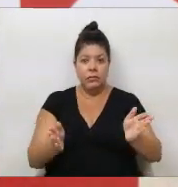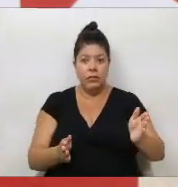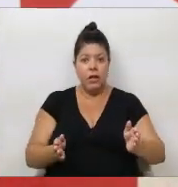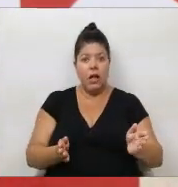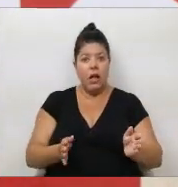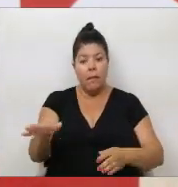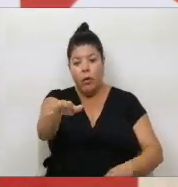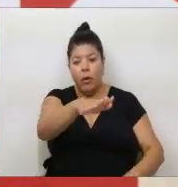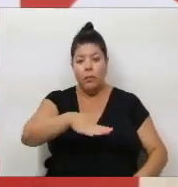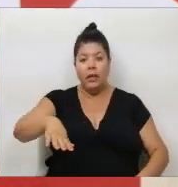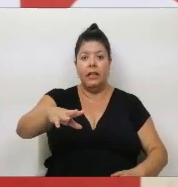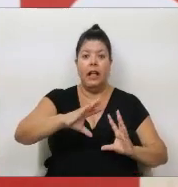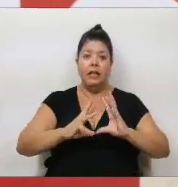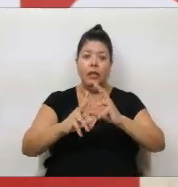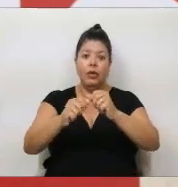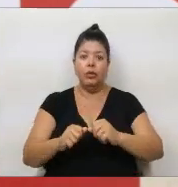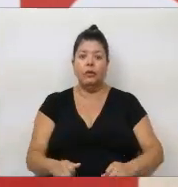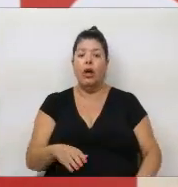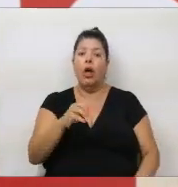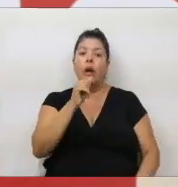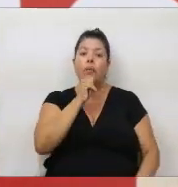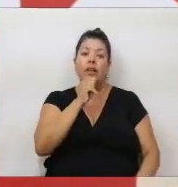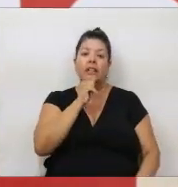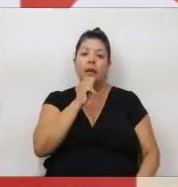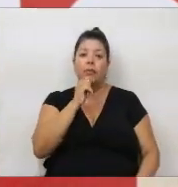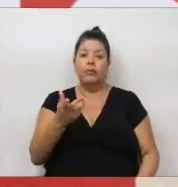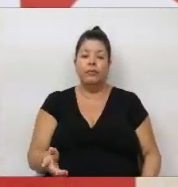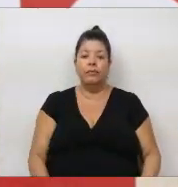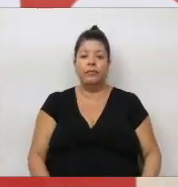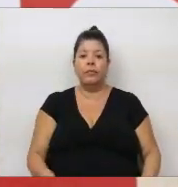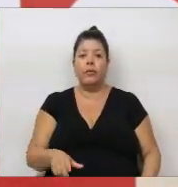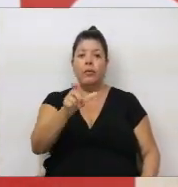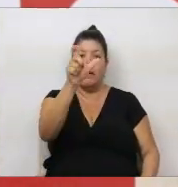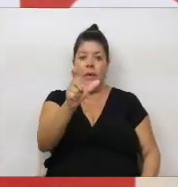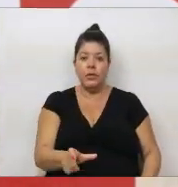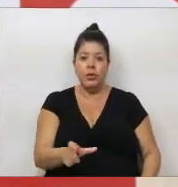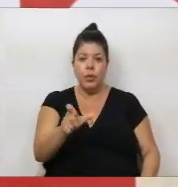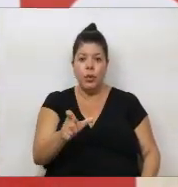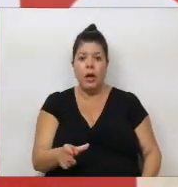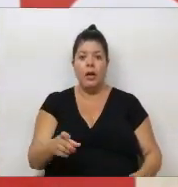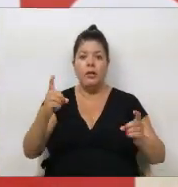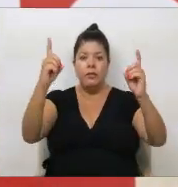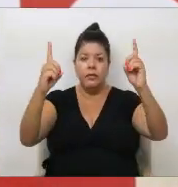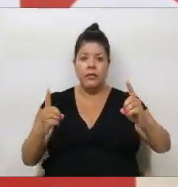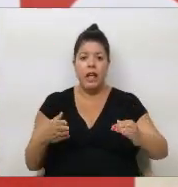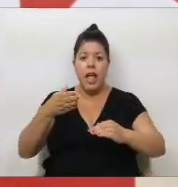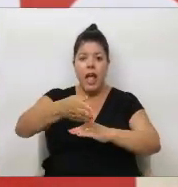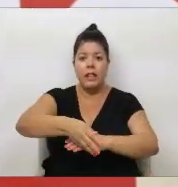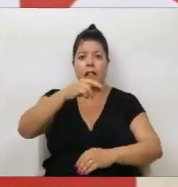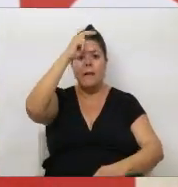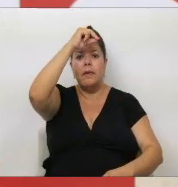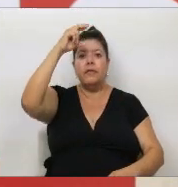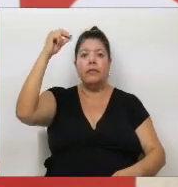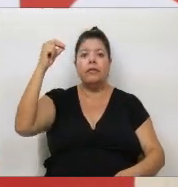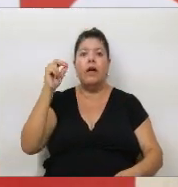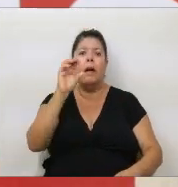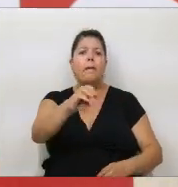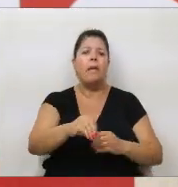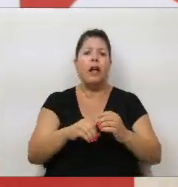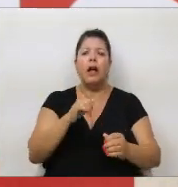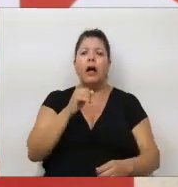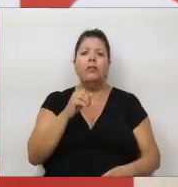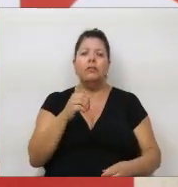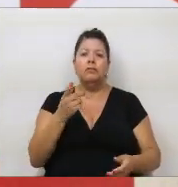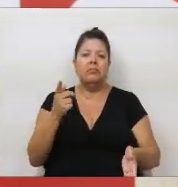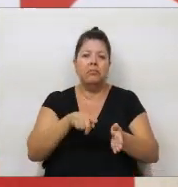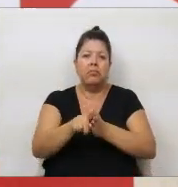cidadão e cidadã. Por exemplo, se uma pessoa com deficiência chegar na prefeitura e tiver que entrar na prefeitura e buscar alguma